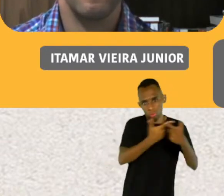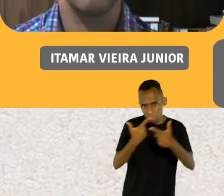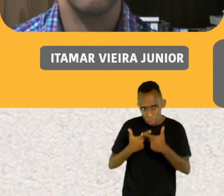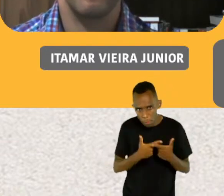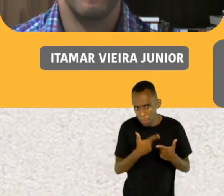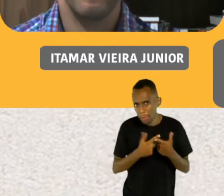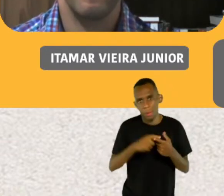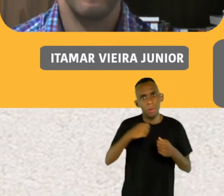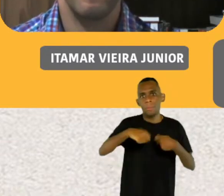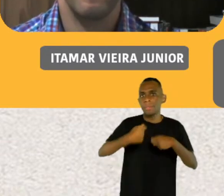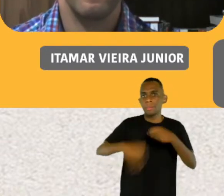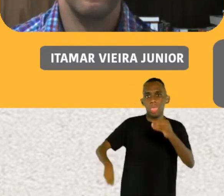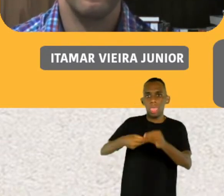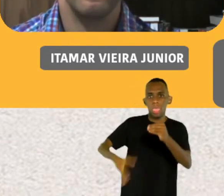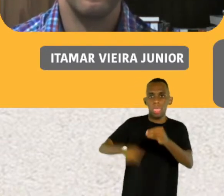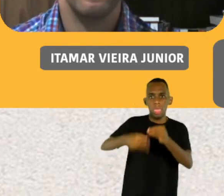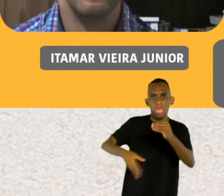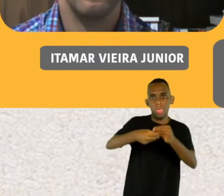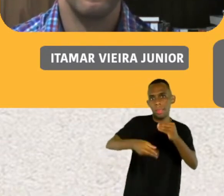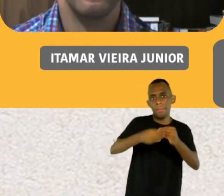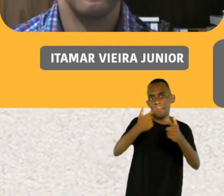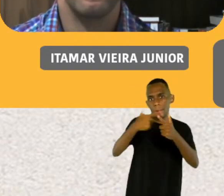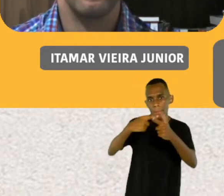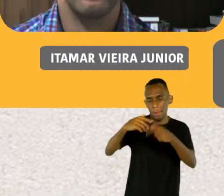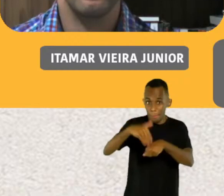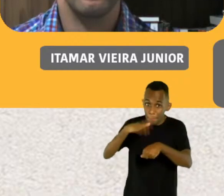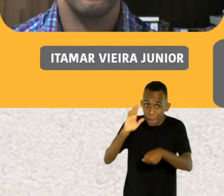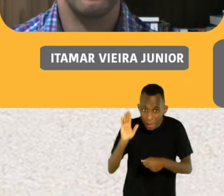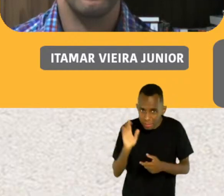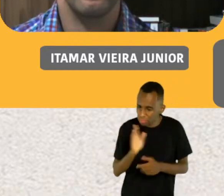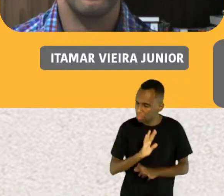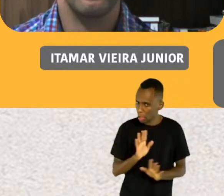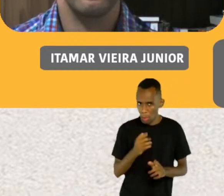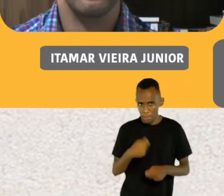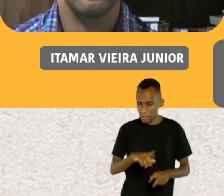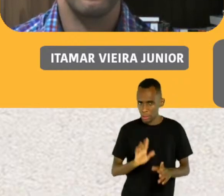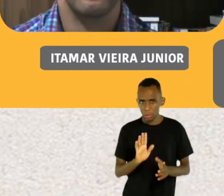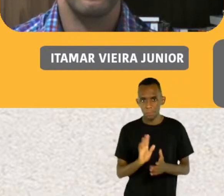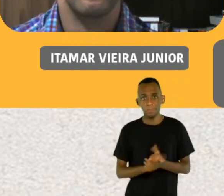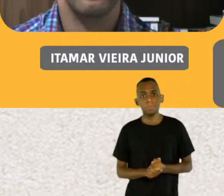adicional de tensão, né? E eu fiquei assim